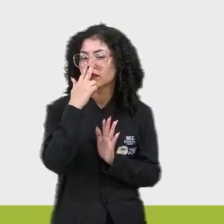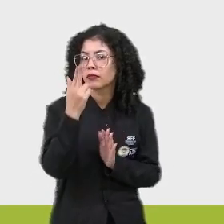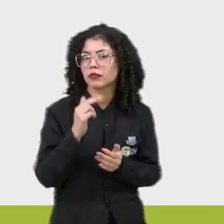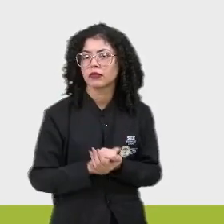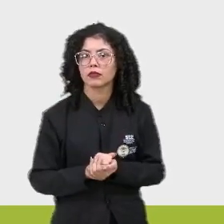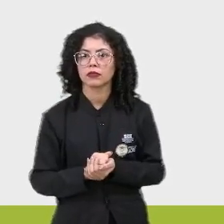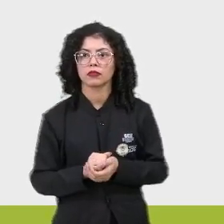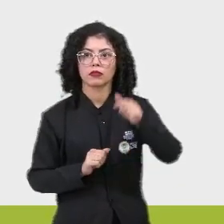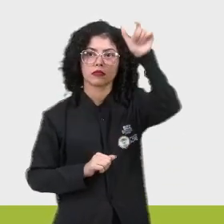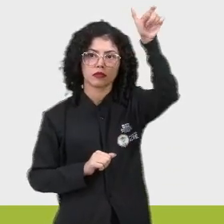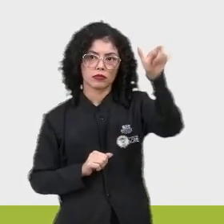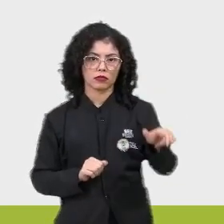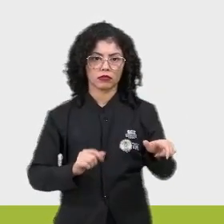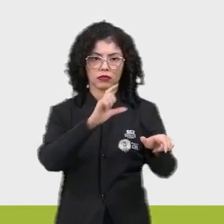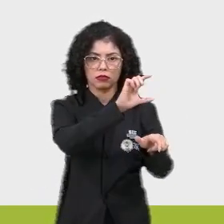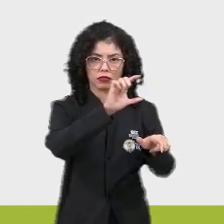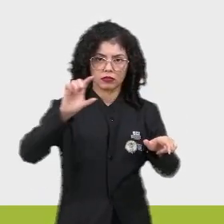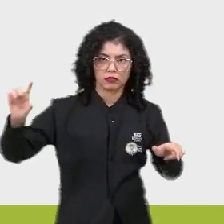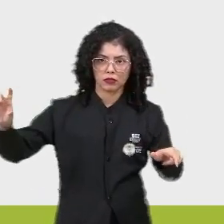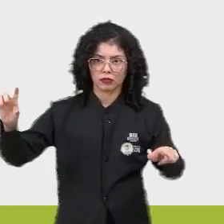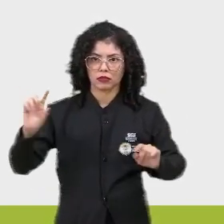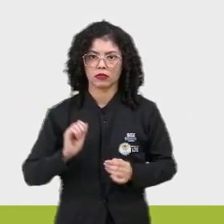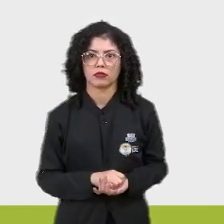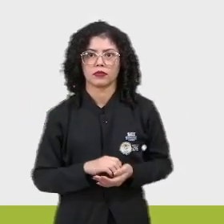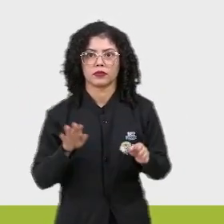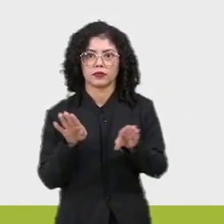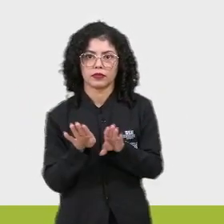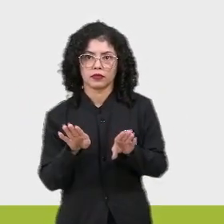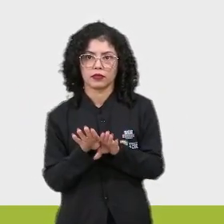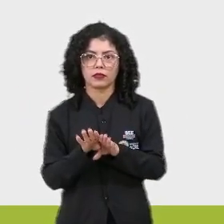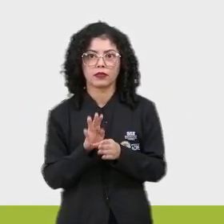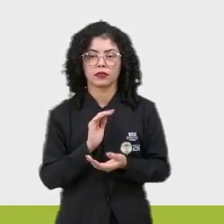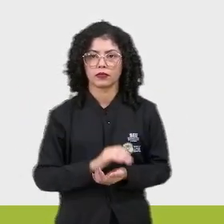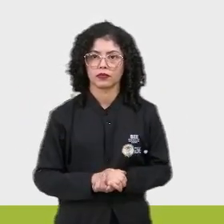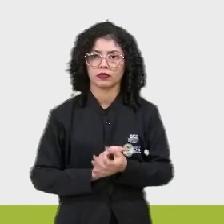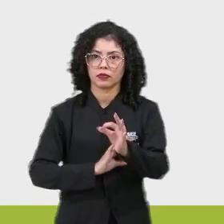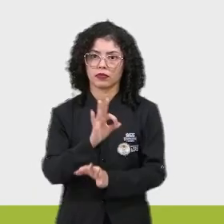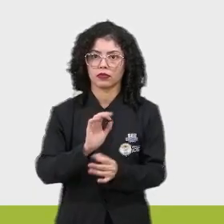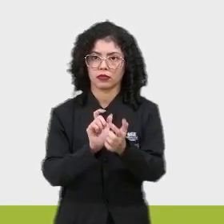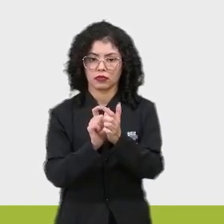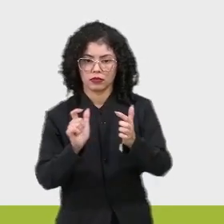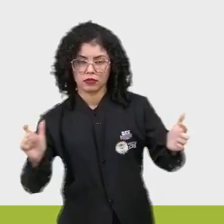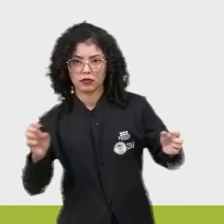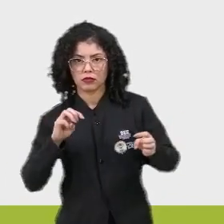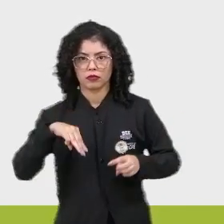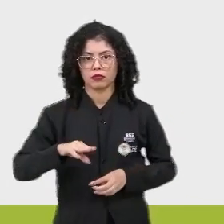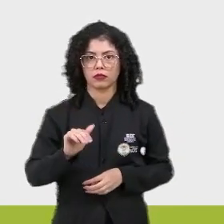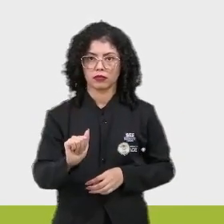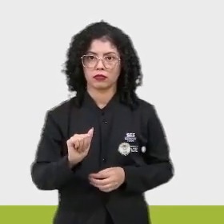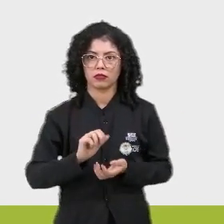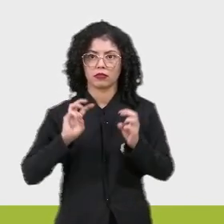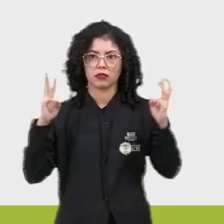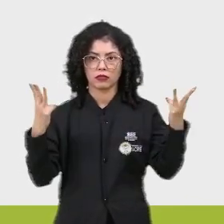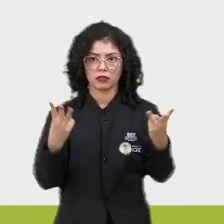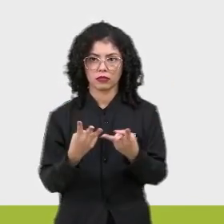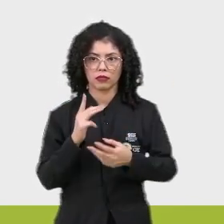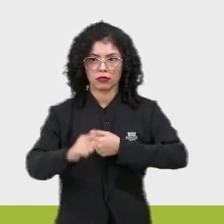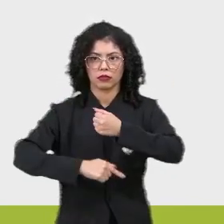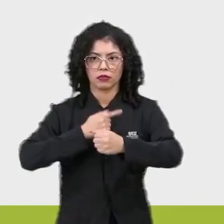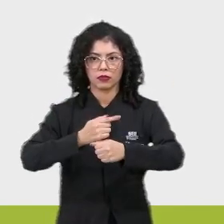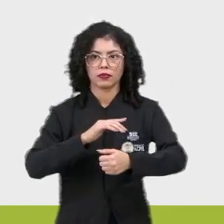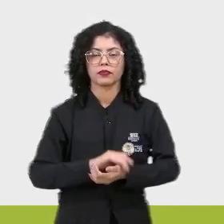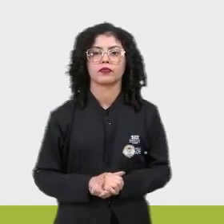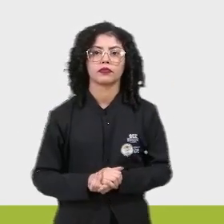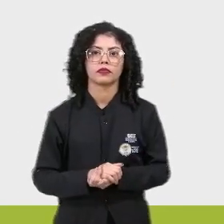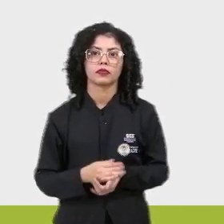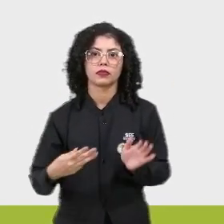propriedades semelhantes em colunas verticais e em linhas horizontais em ordem crescente de massa atômica, em